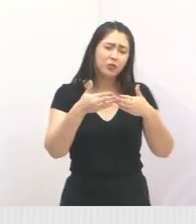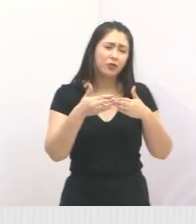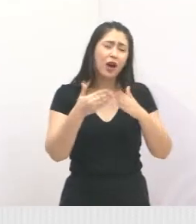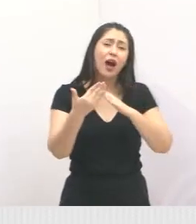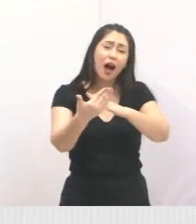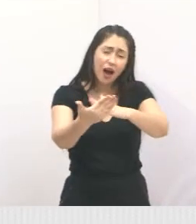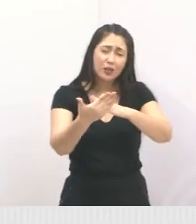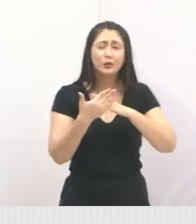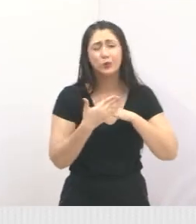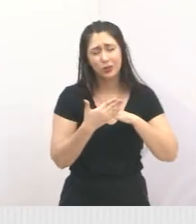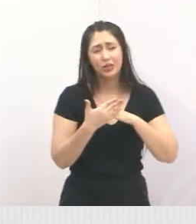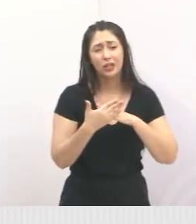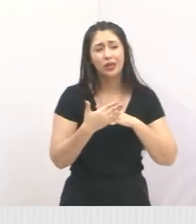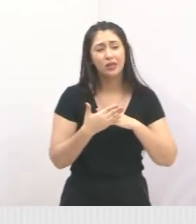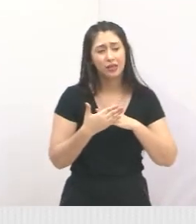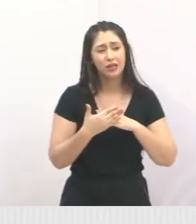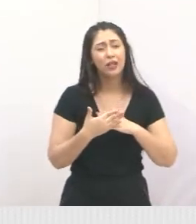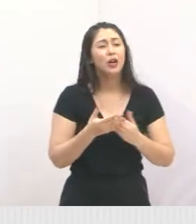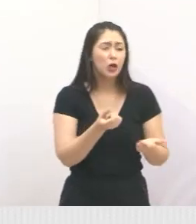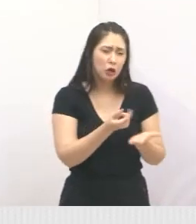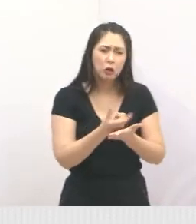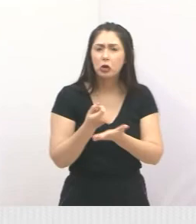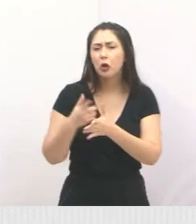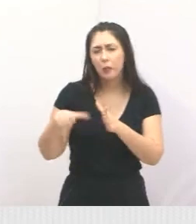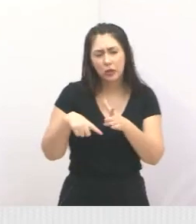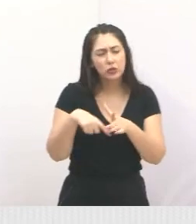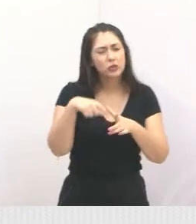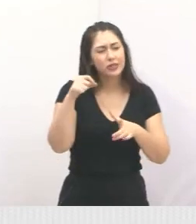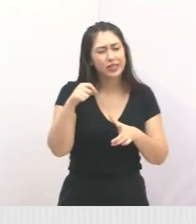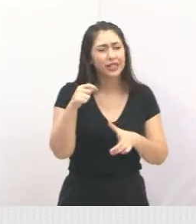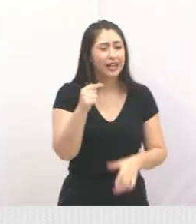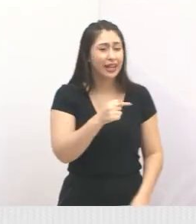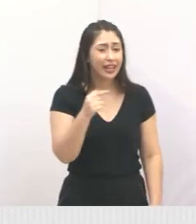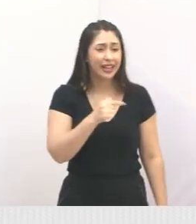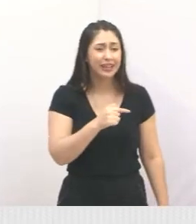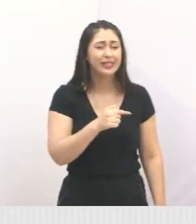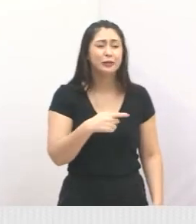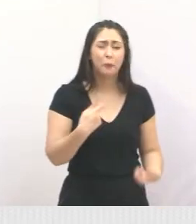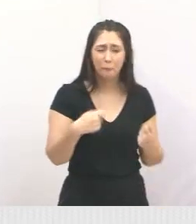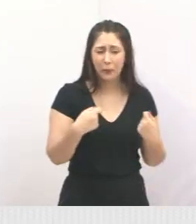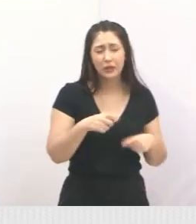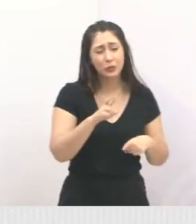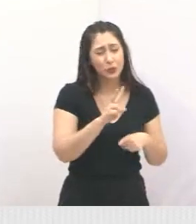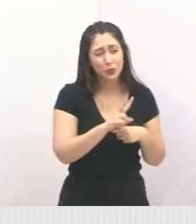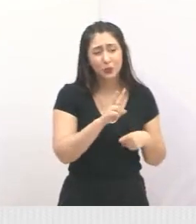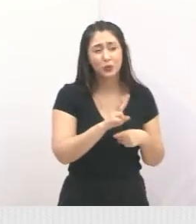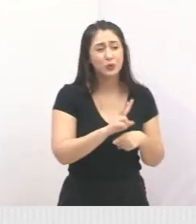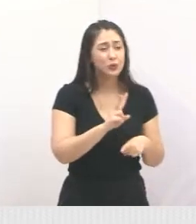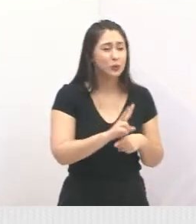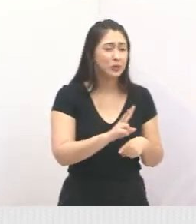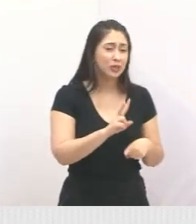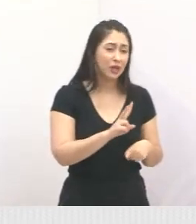ajude a ONG, sabe, compre nossas rifas, porque não é fácil. Esse cachorro aqui vai ficar em tratamento, tá?